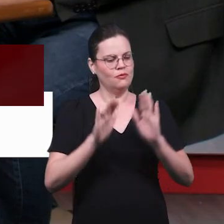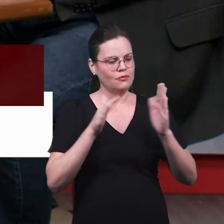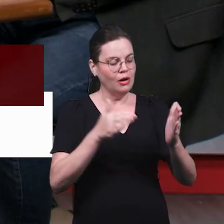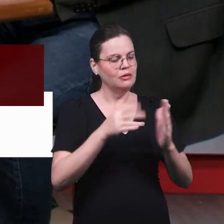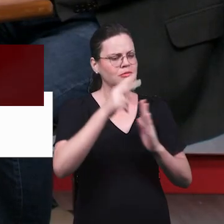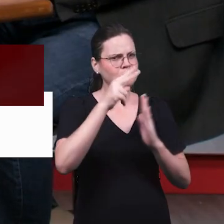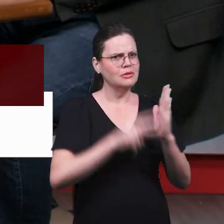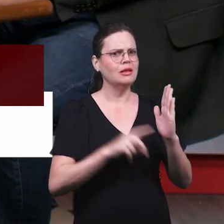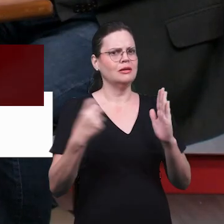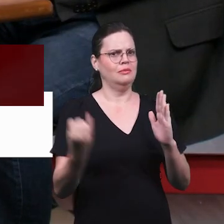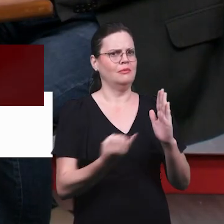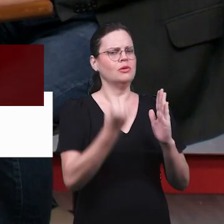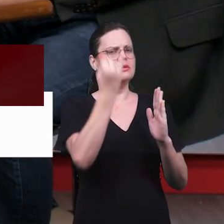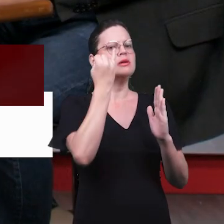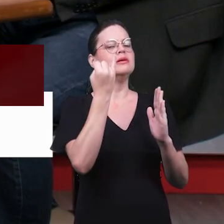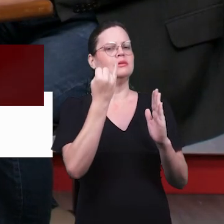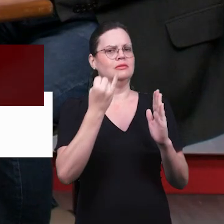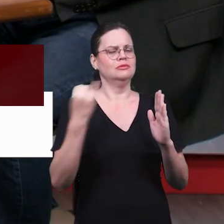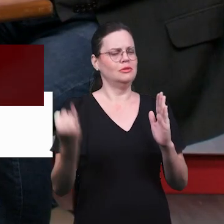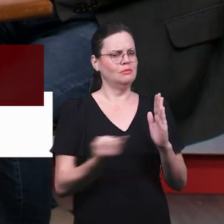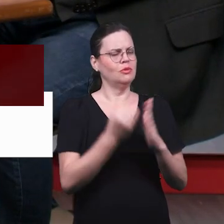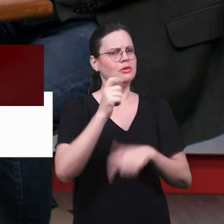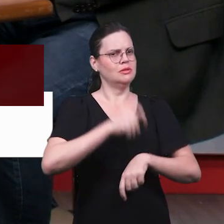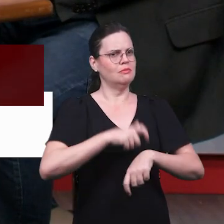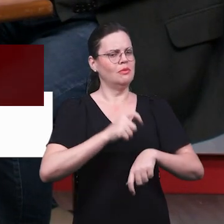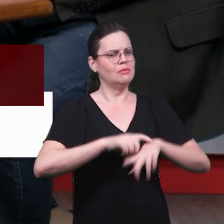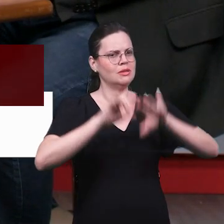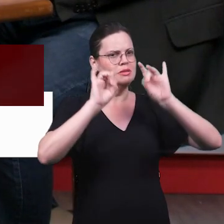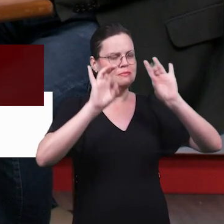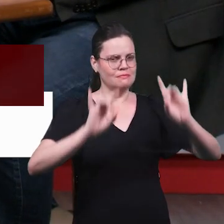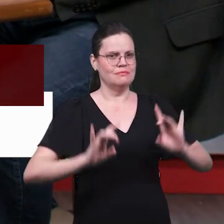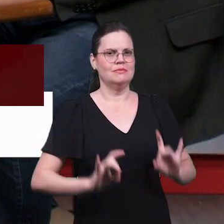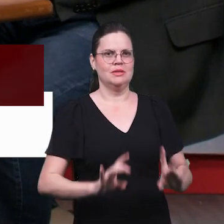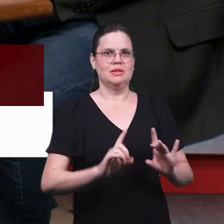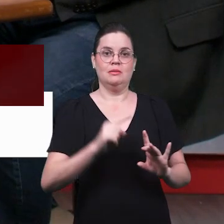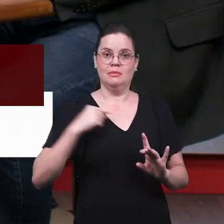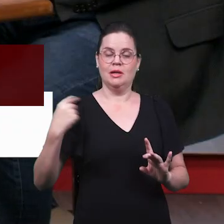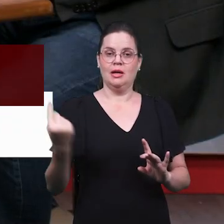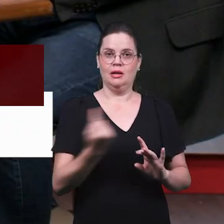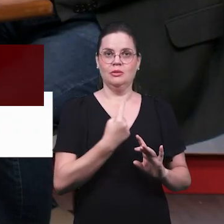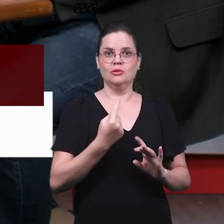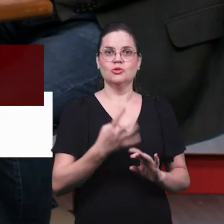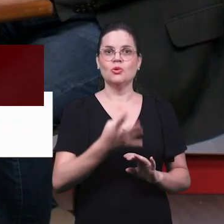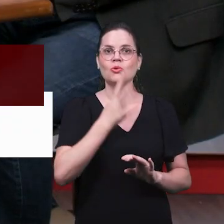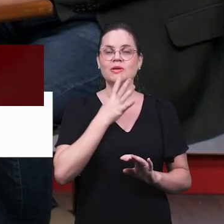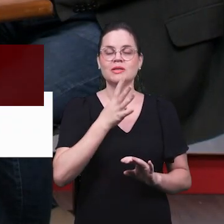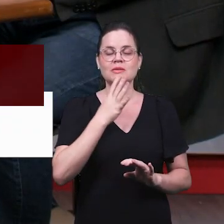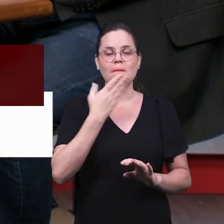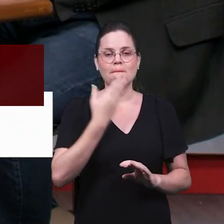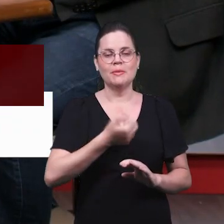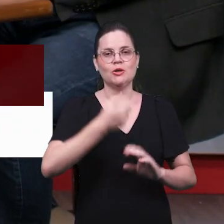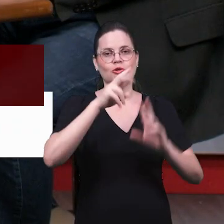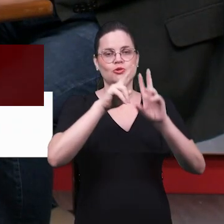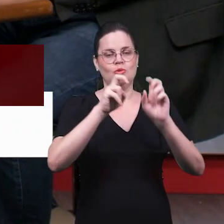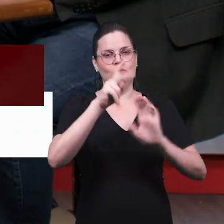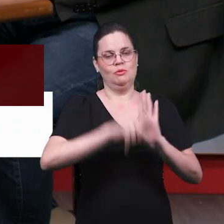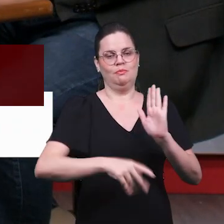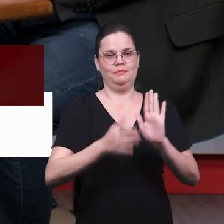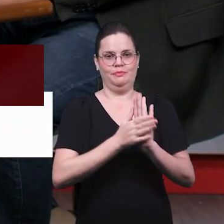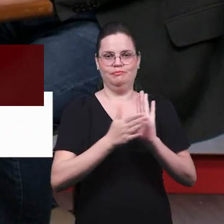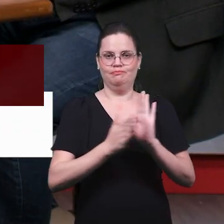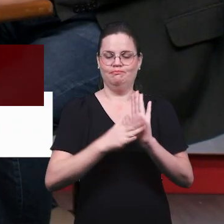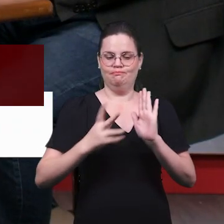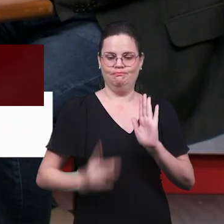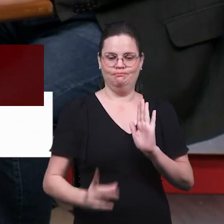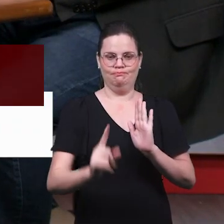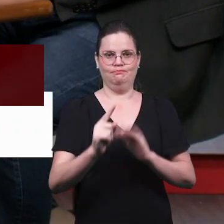tempo precioso é esse que nós temos reservado para juntos conhecermos o projeto eterno de Deus